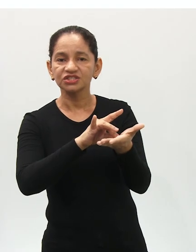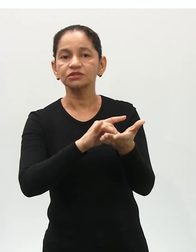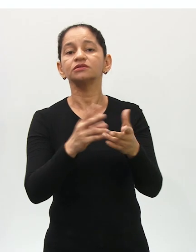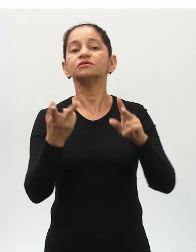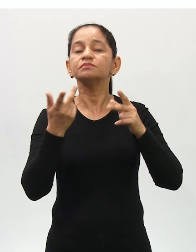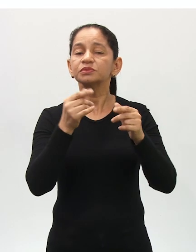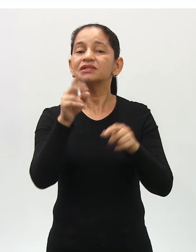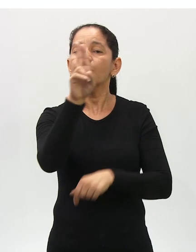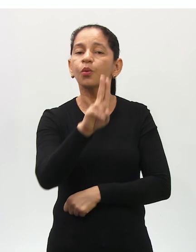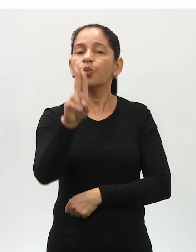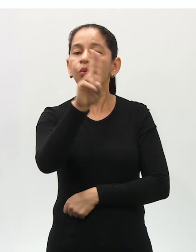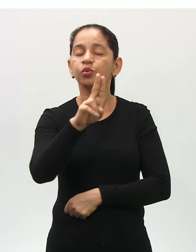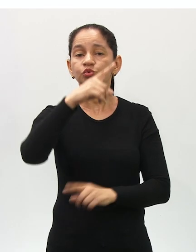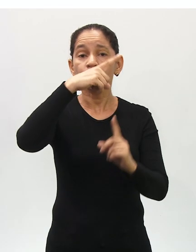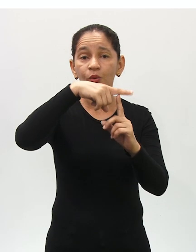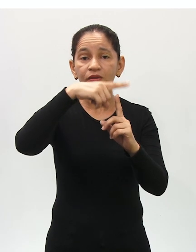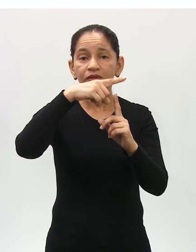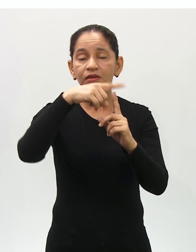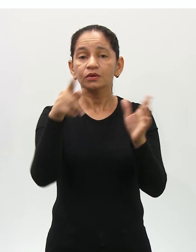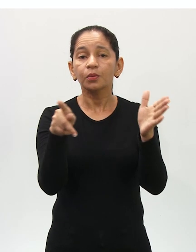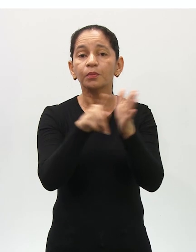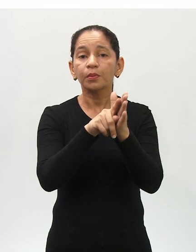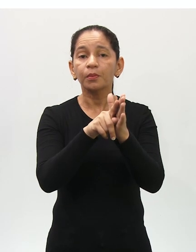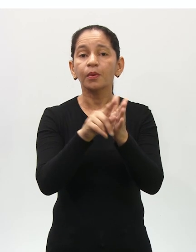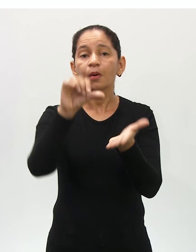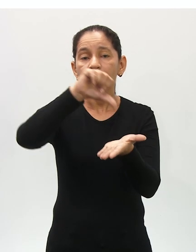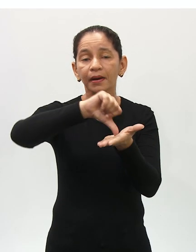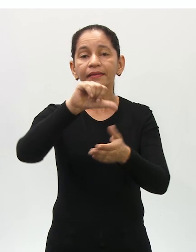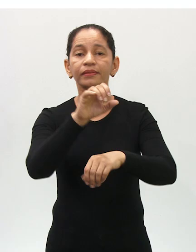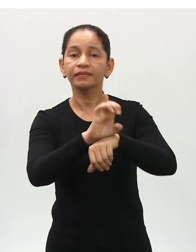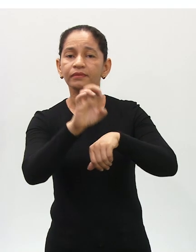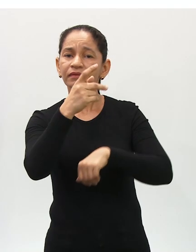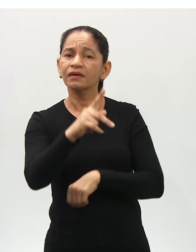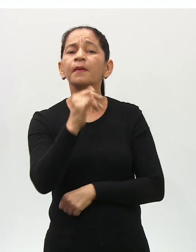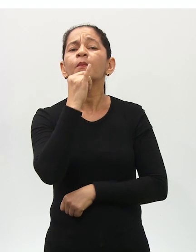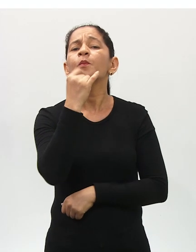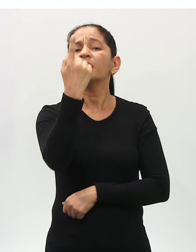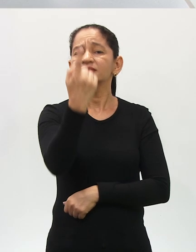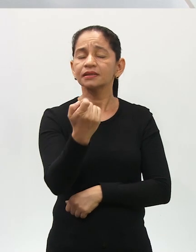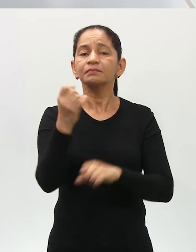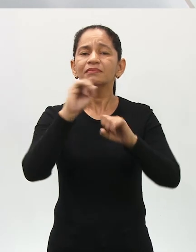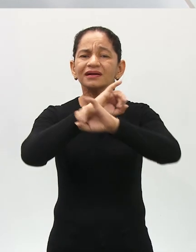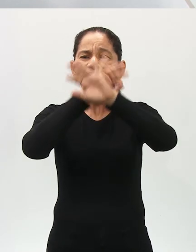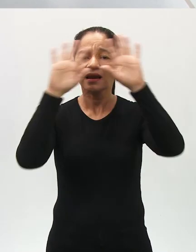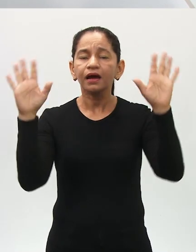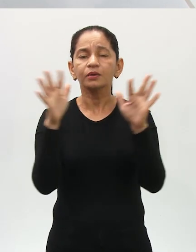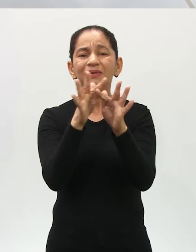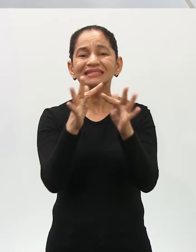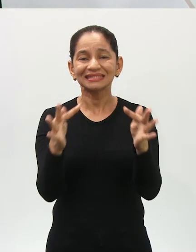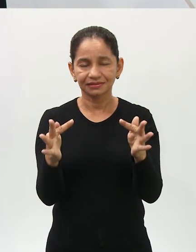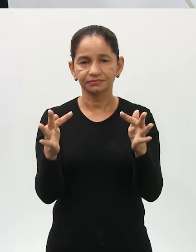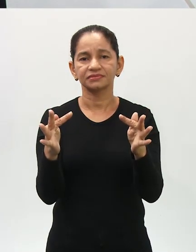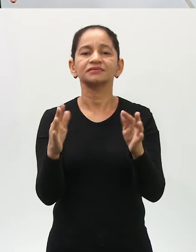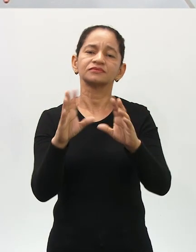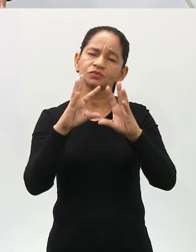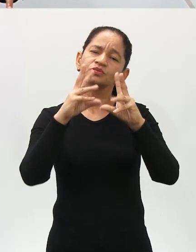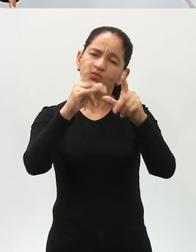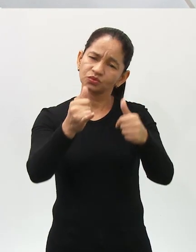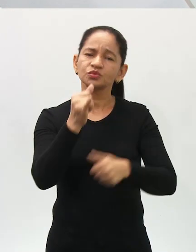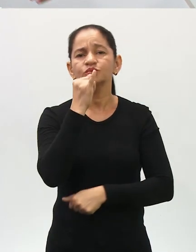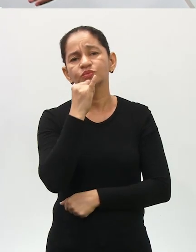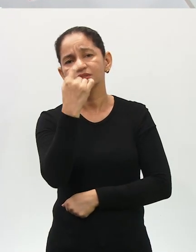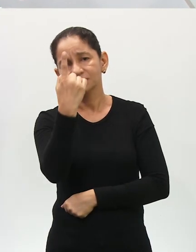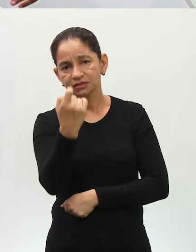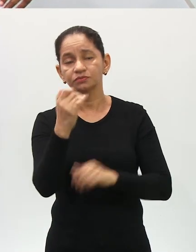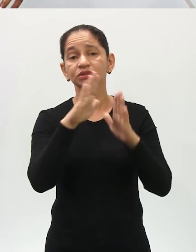resultam da exploração da atividade econômica pelo Estado. Eu vou tentar exemplificar isso aqui também de um modo simples.